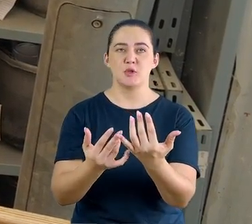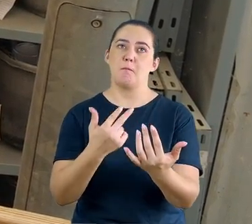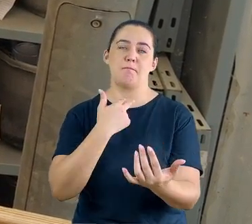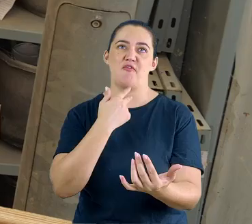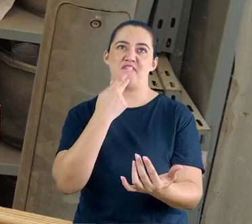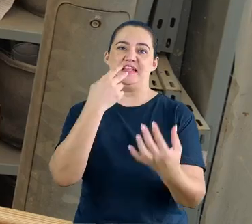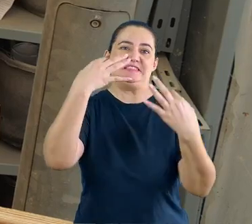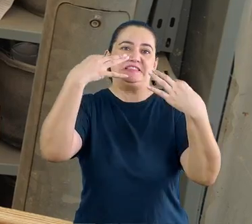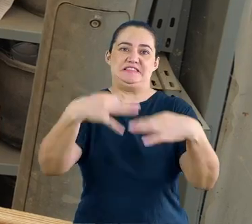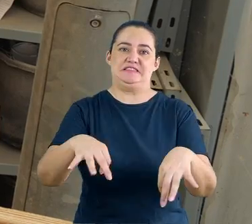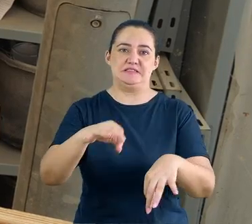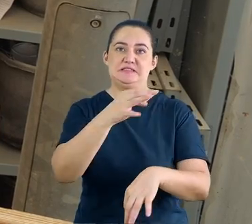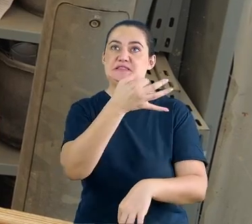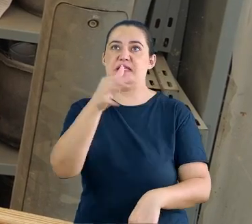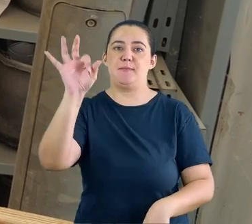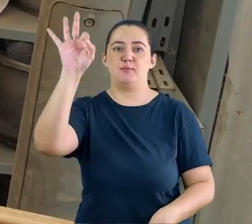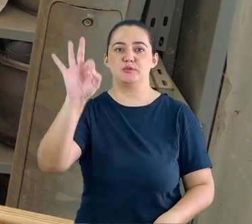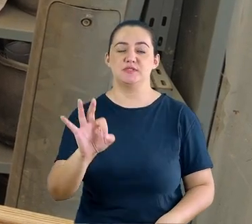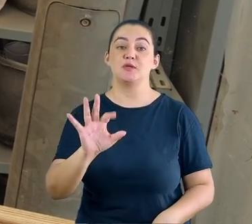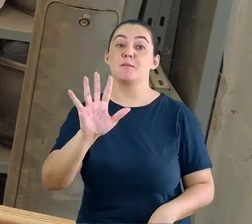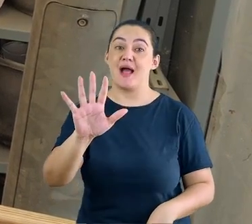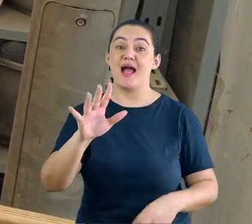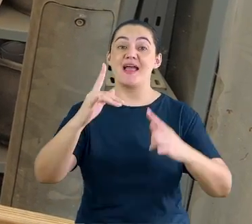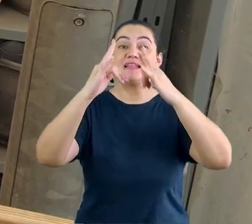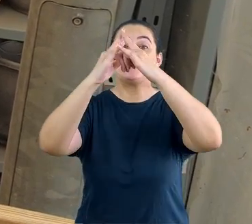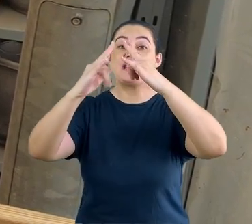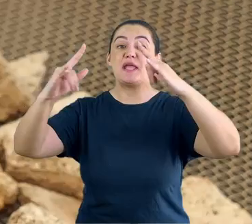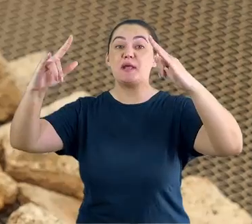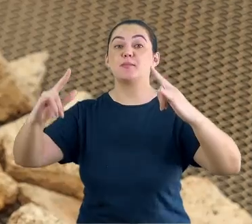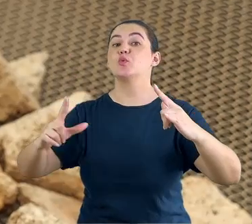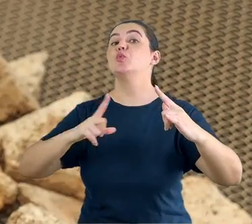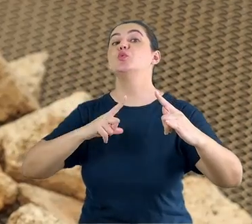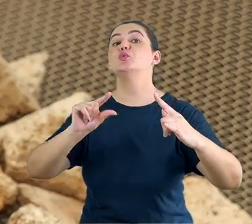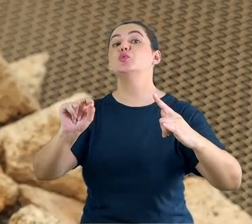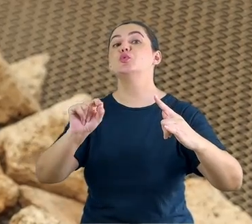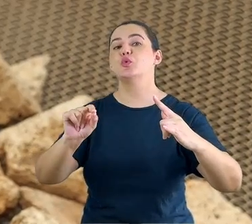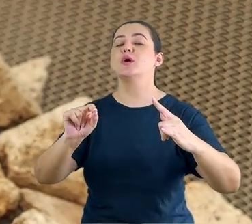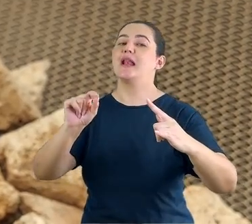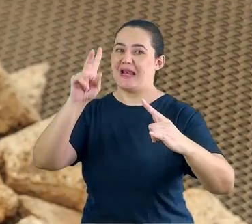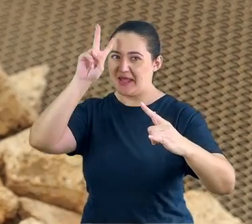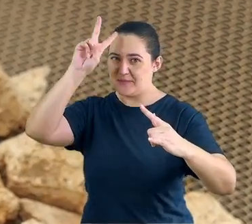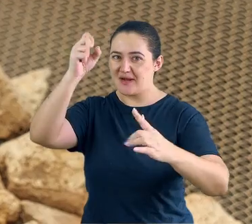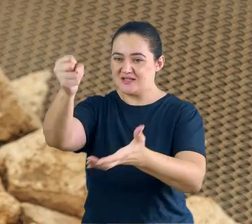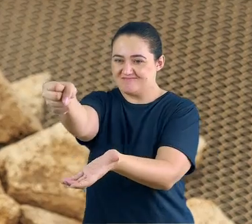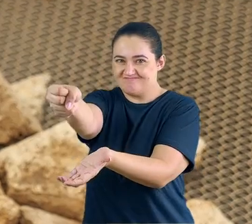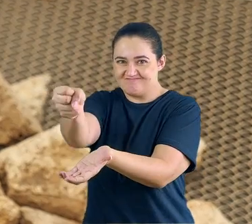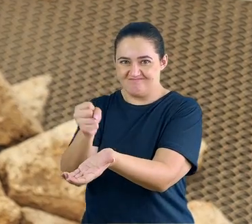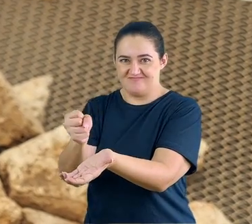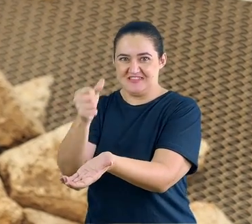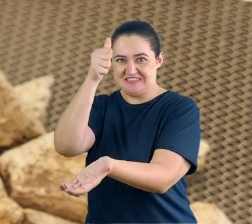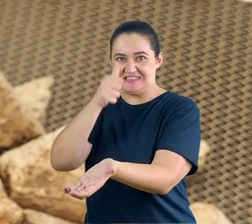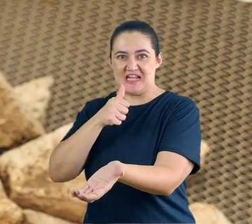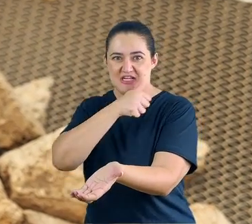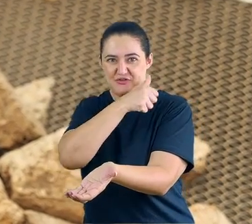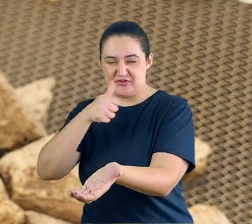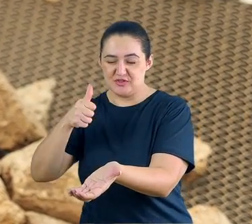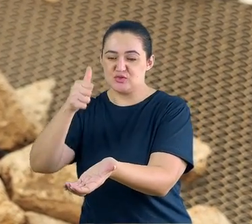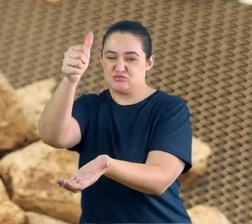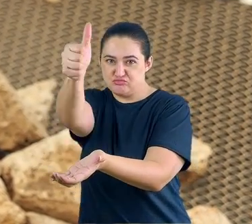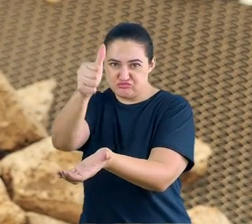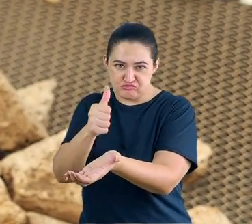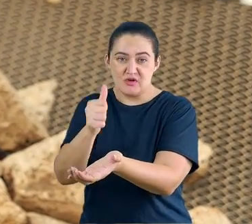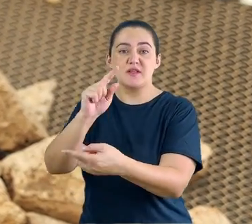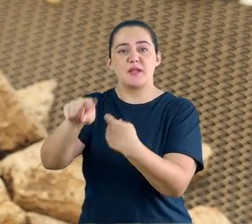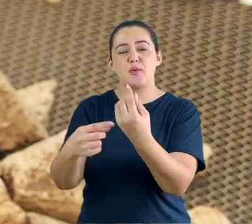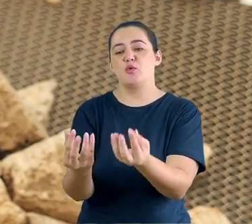absoluta, mas considerando que o templo era um lugar de sacrifício, por que não imaginar que esses ossos poderiam ser ossos